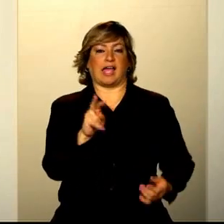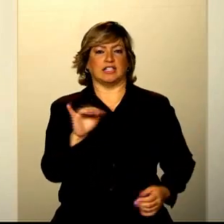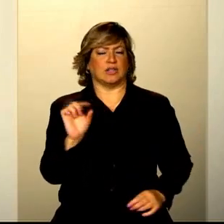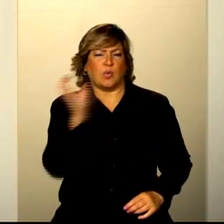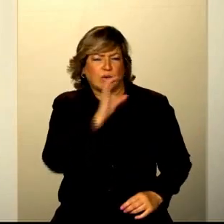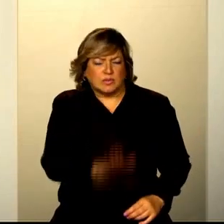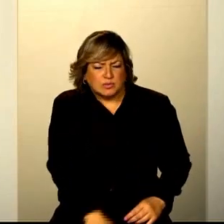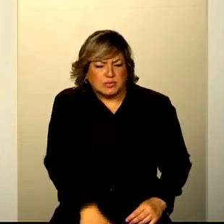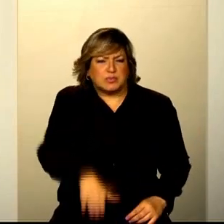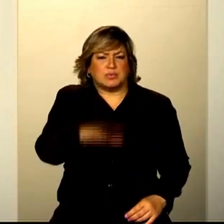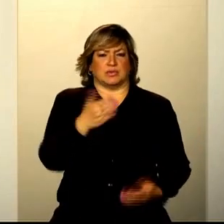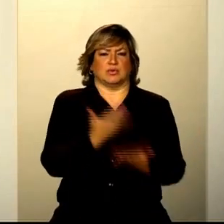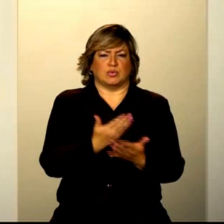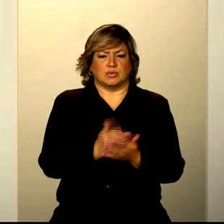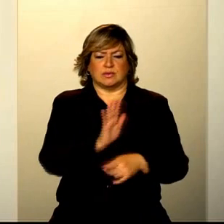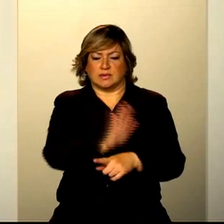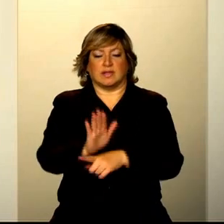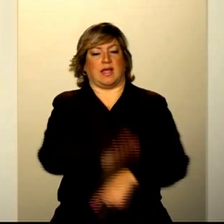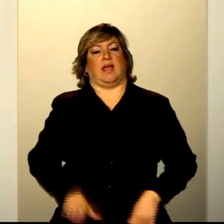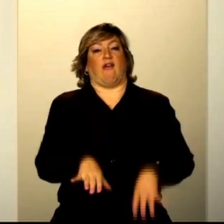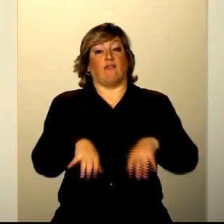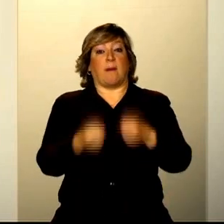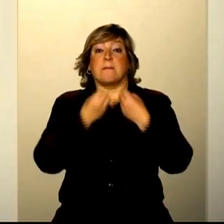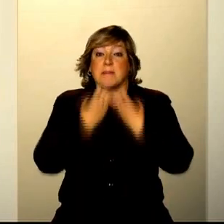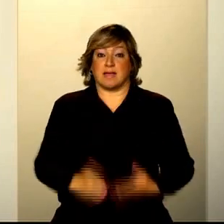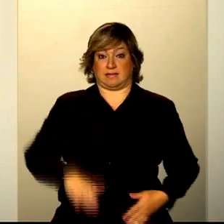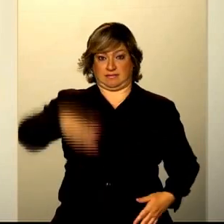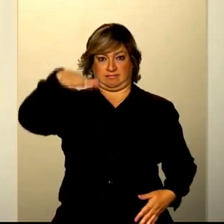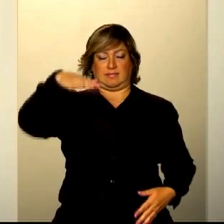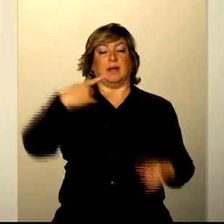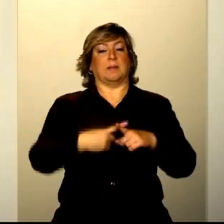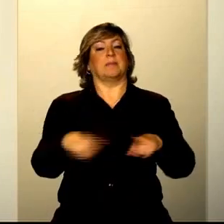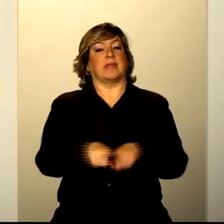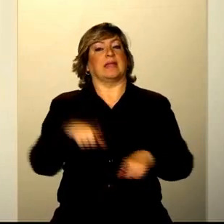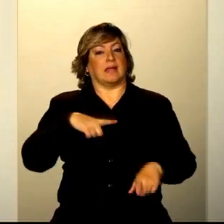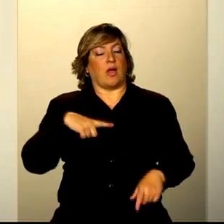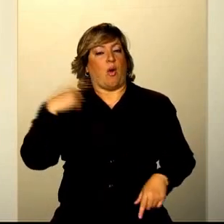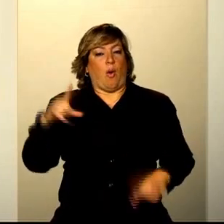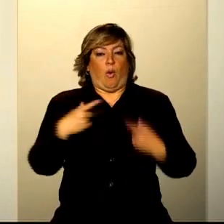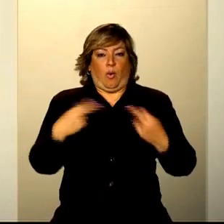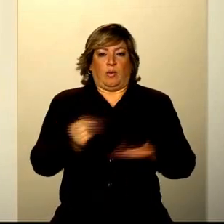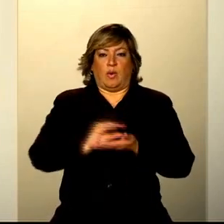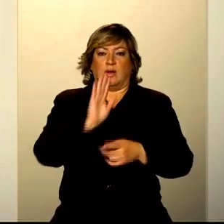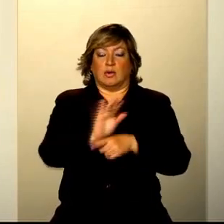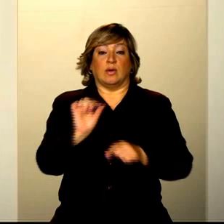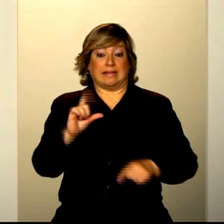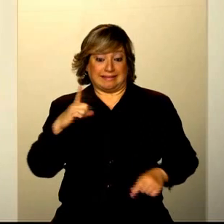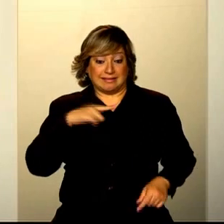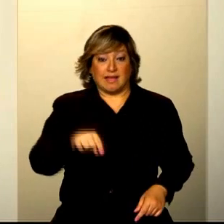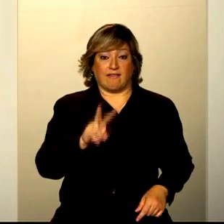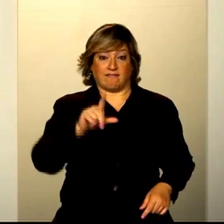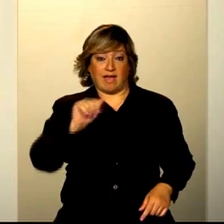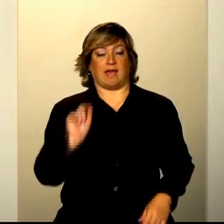cedo uma boa formação para todas as crianças tem também outro incentivo Luciano Quando a vaga na